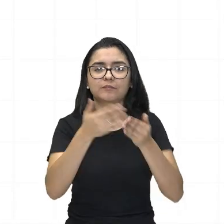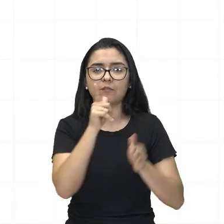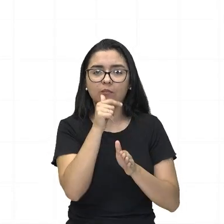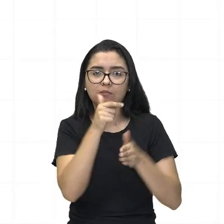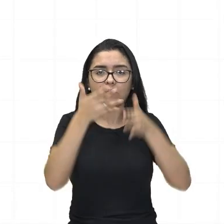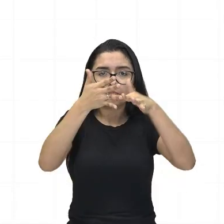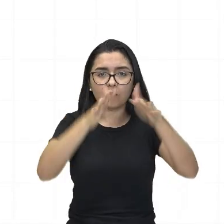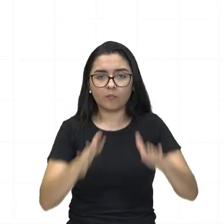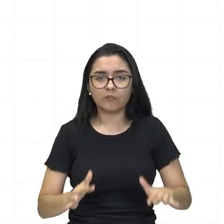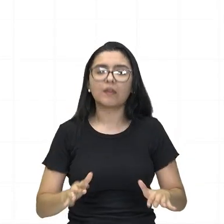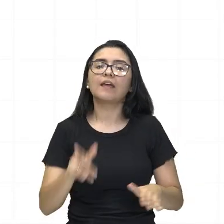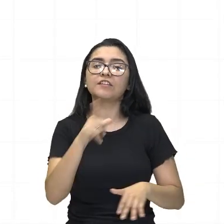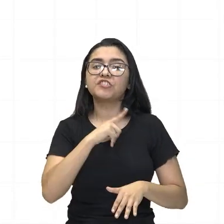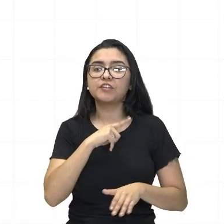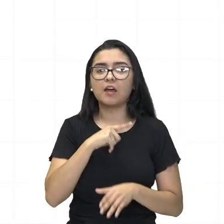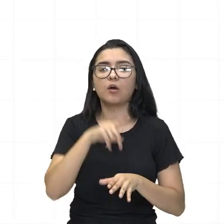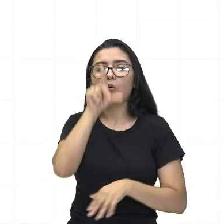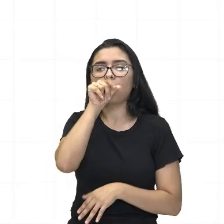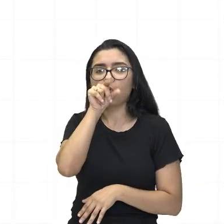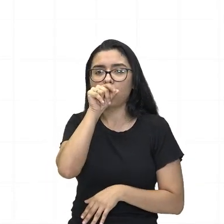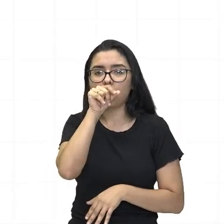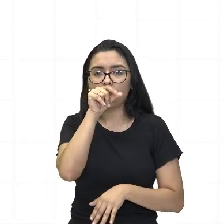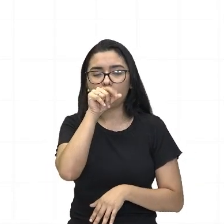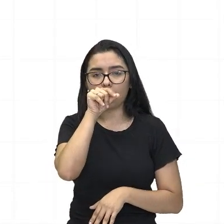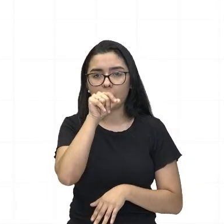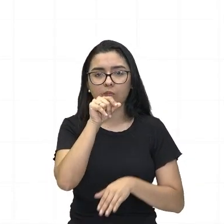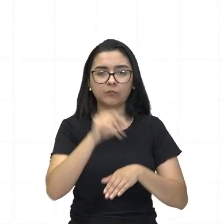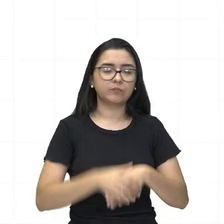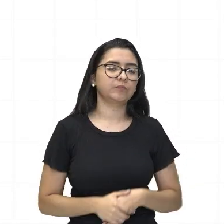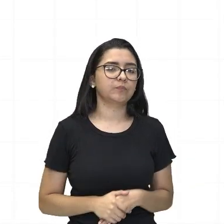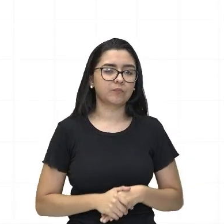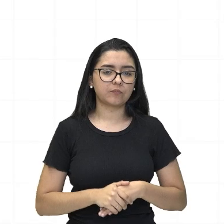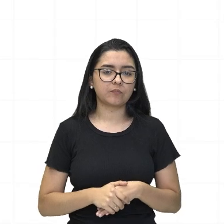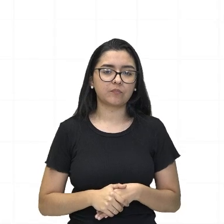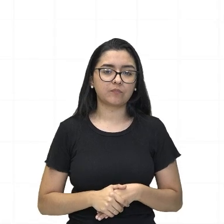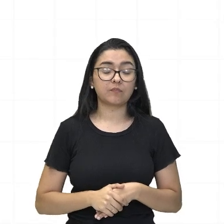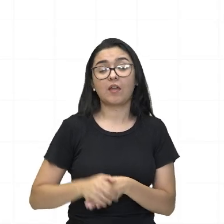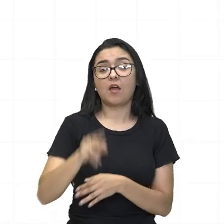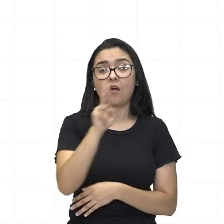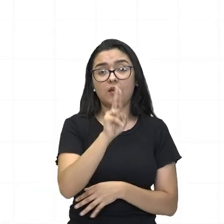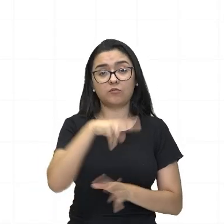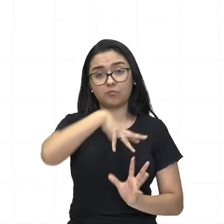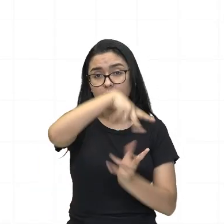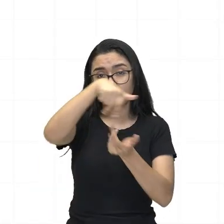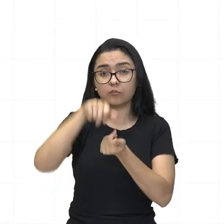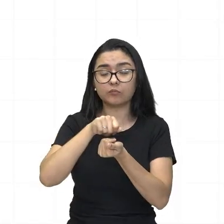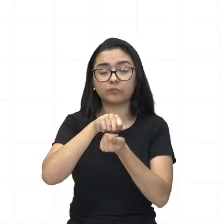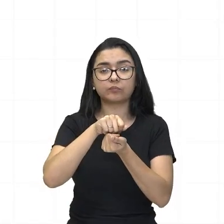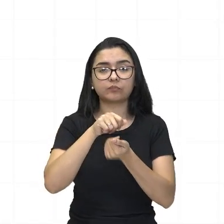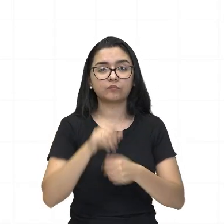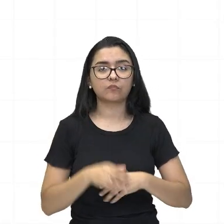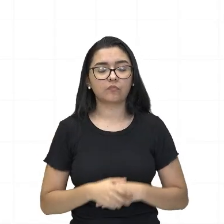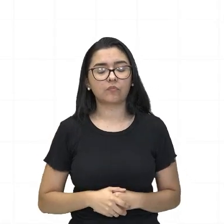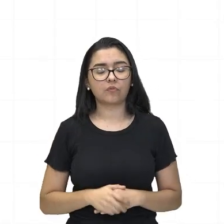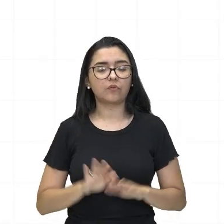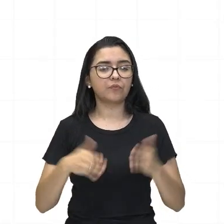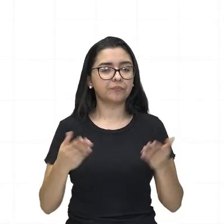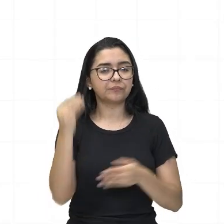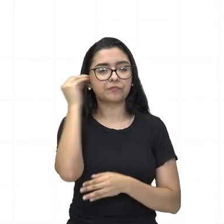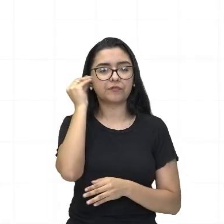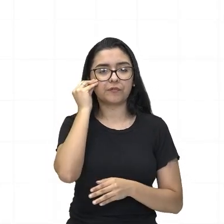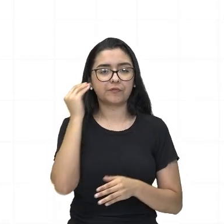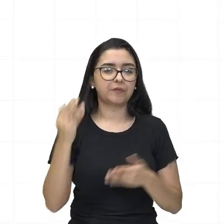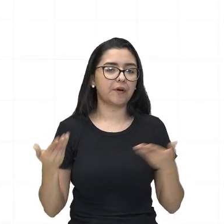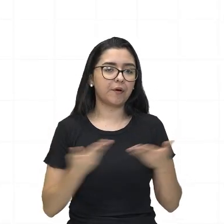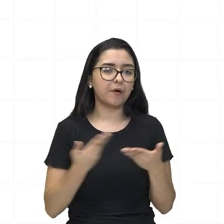ramo de oliveira na mão simboliza a paz, um símbolo universal. E agora vamos ver os símbolos